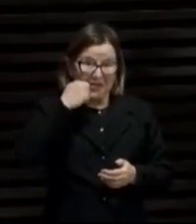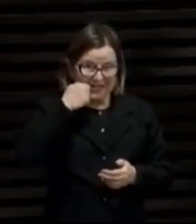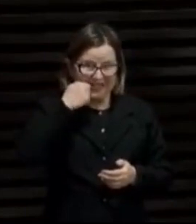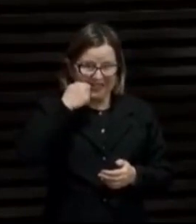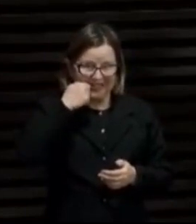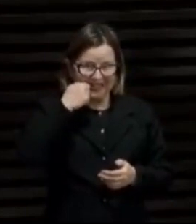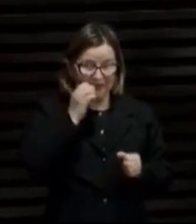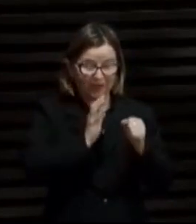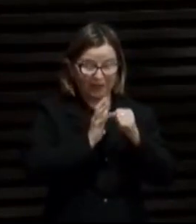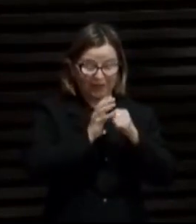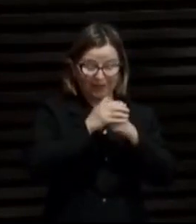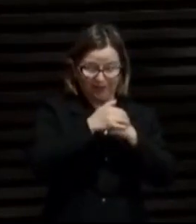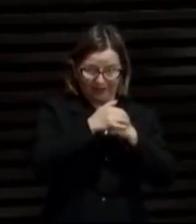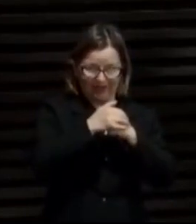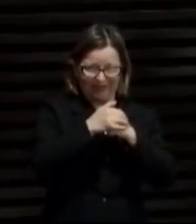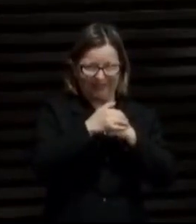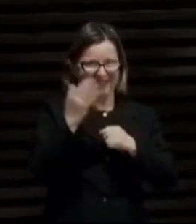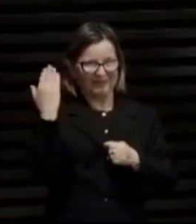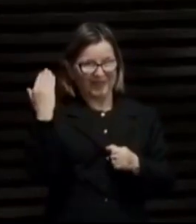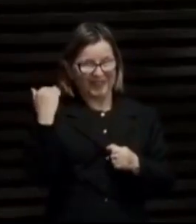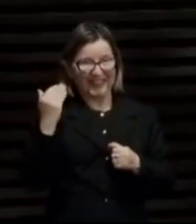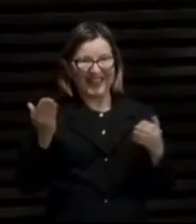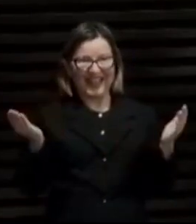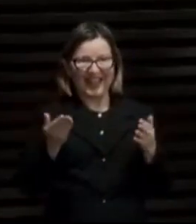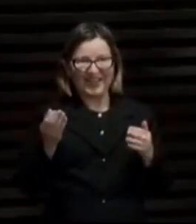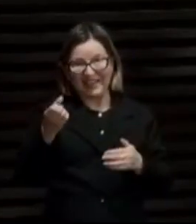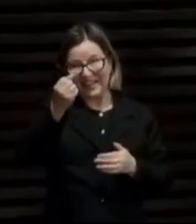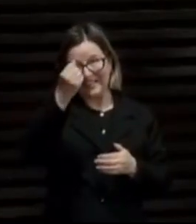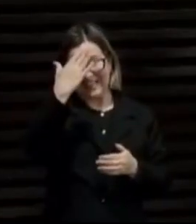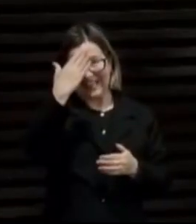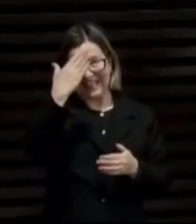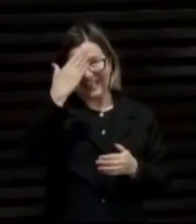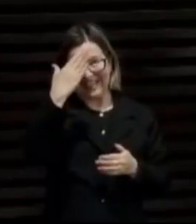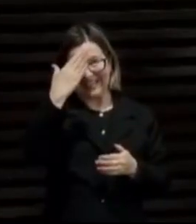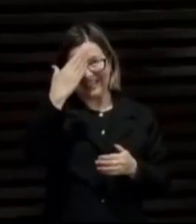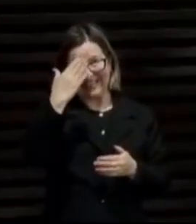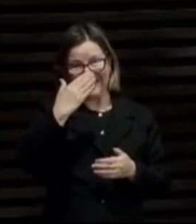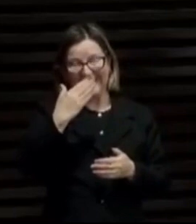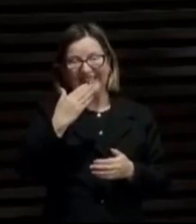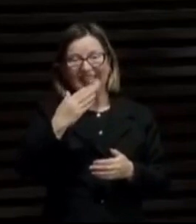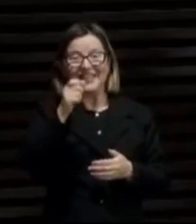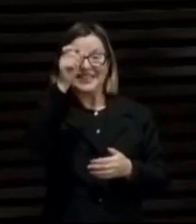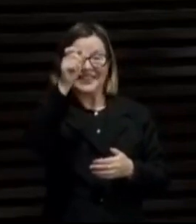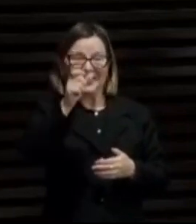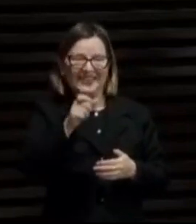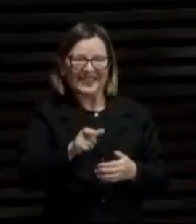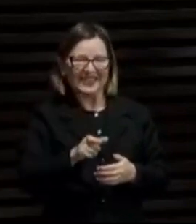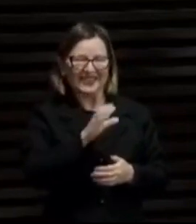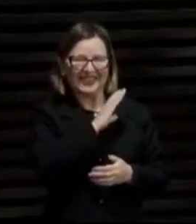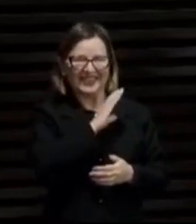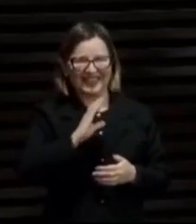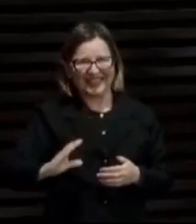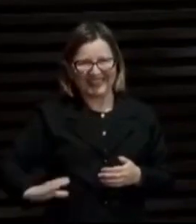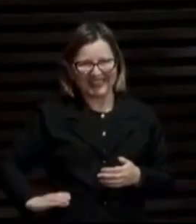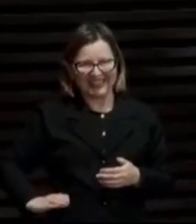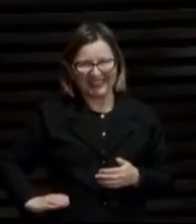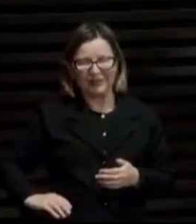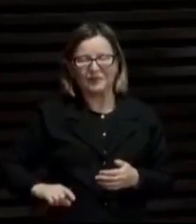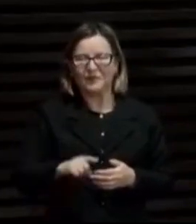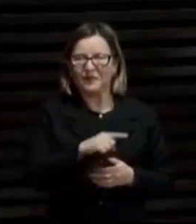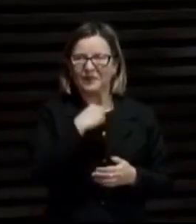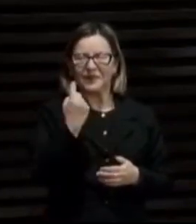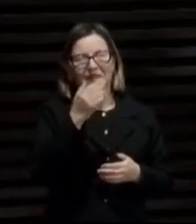passado era sombra, agora ele é revelado na pessoa de Cristo. E nós sabemos que quando Deus